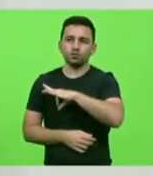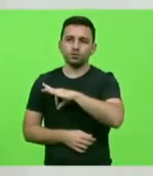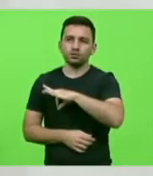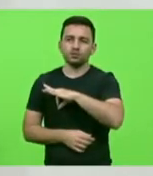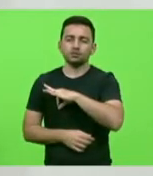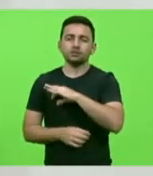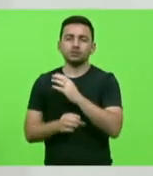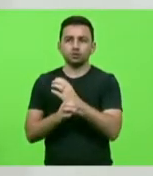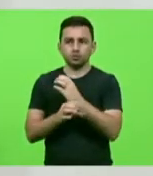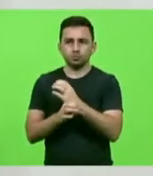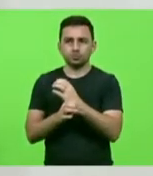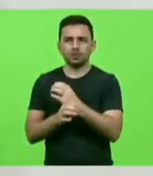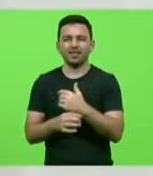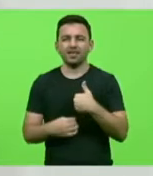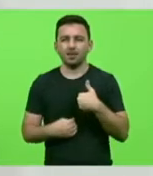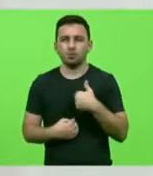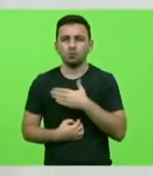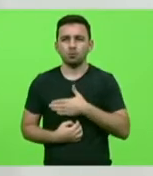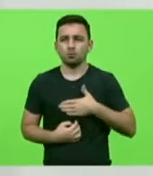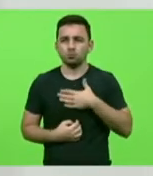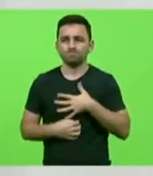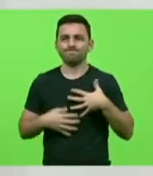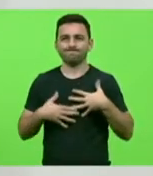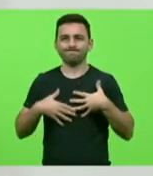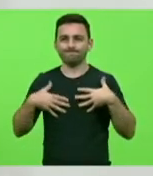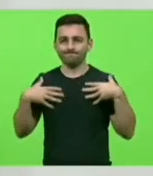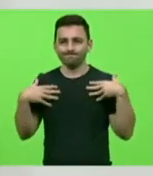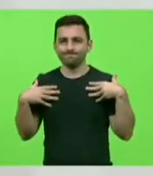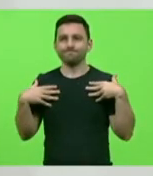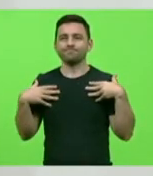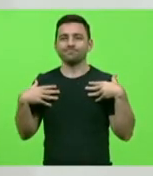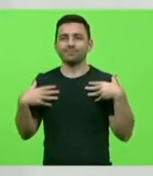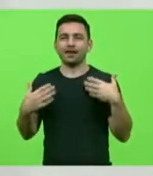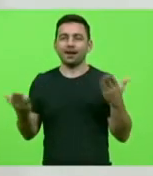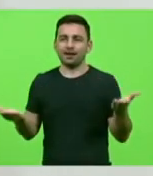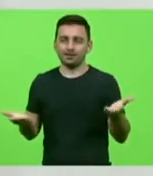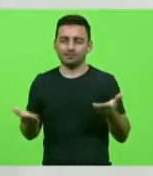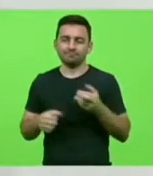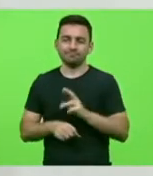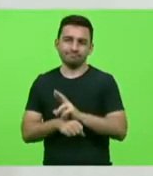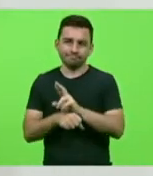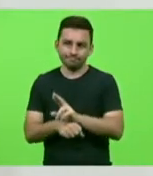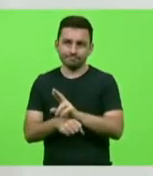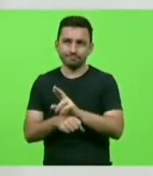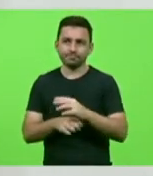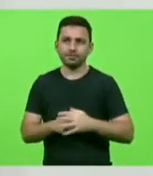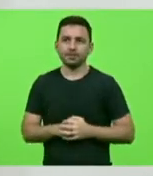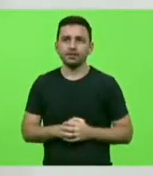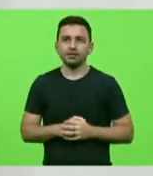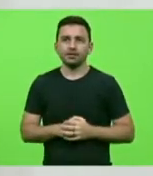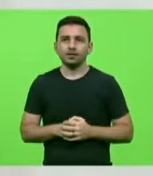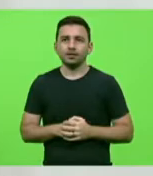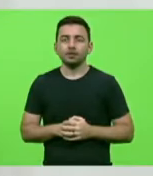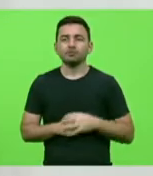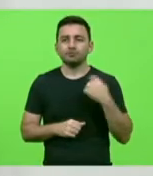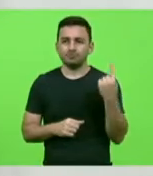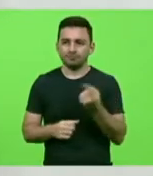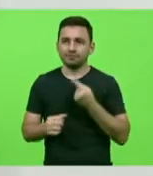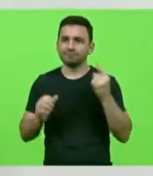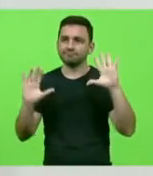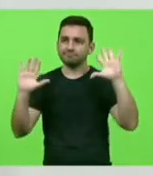civil, da qual eu tenho tanto orgulho para de representar. Então, a gente faz